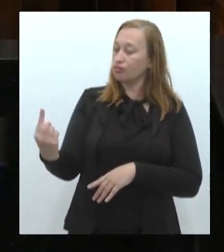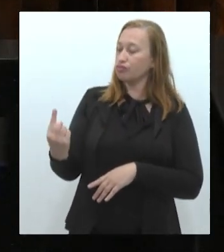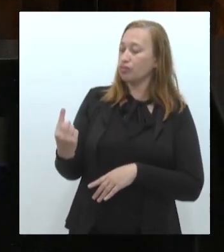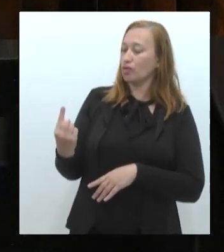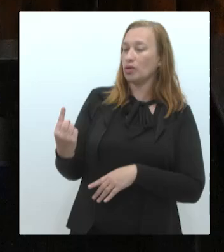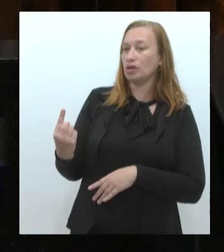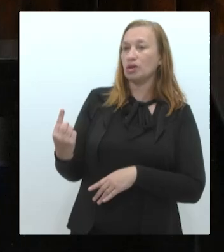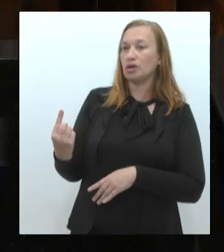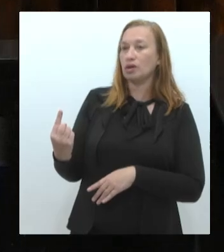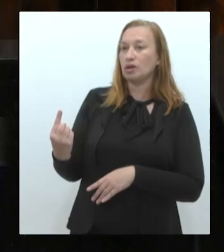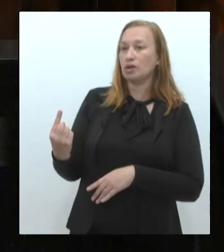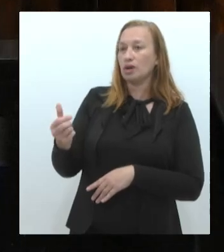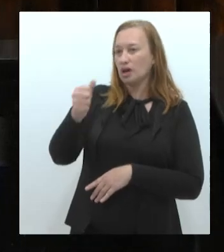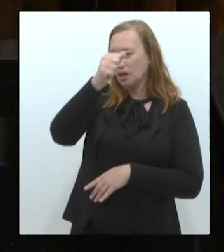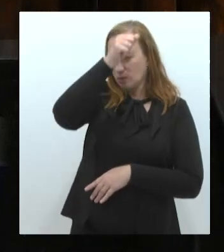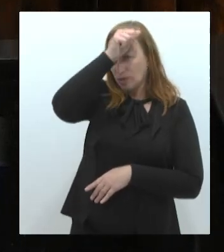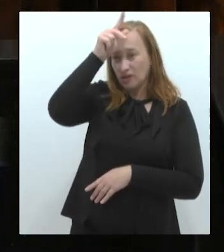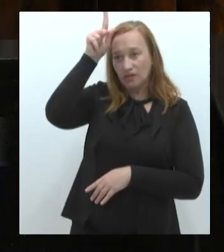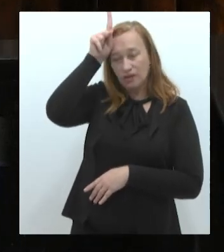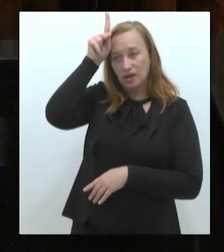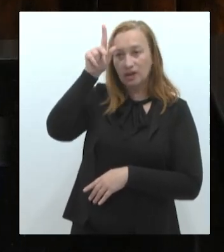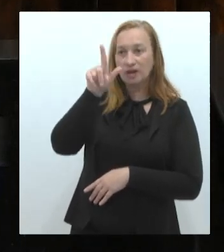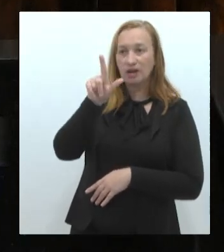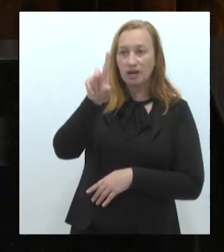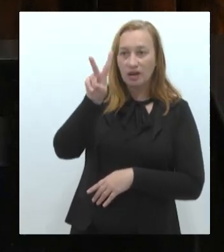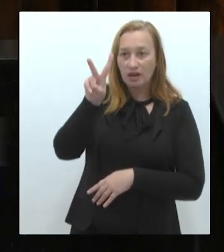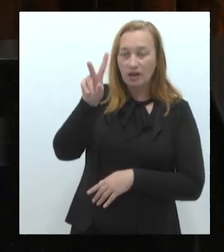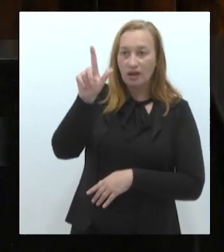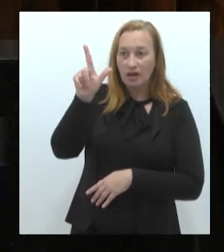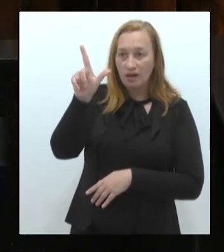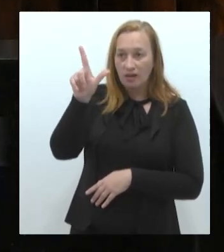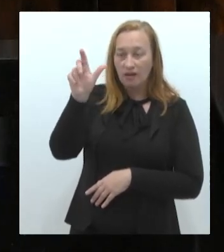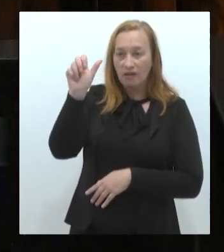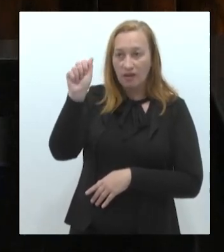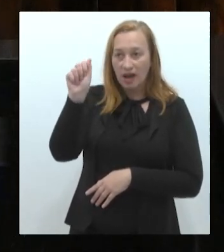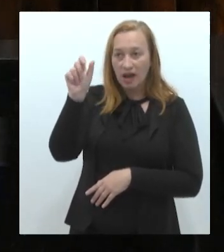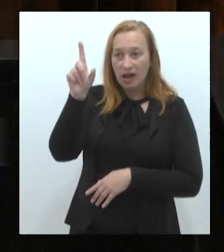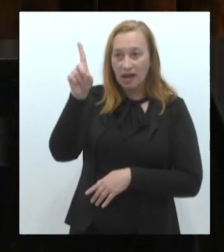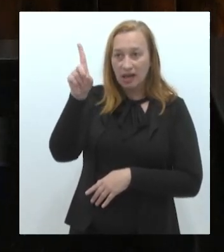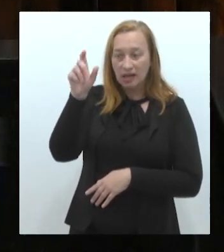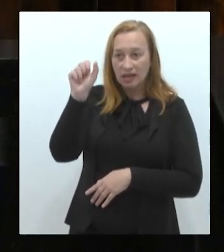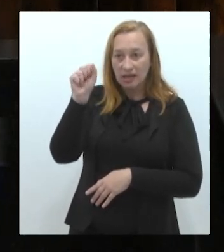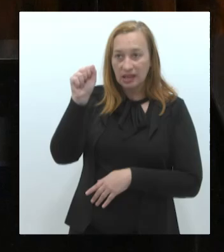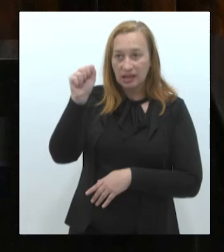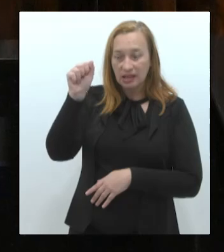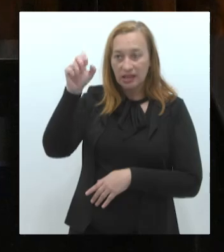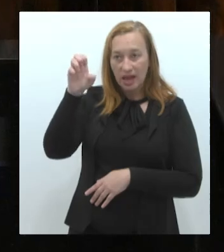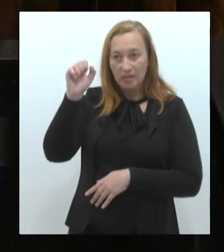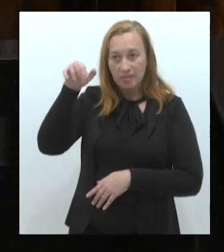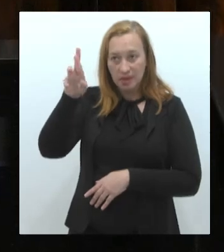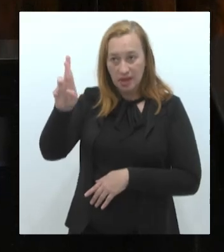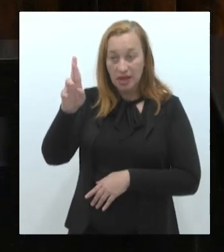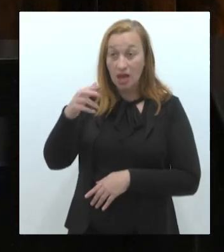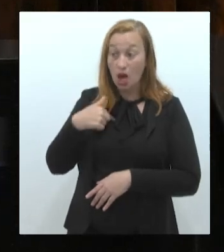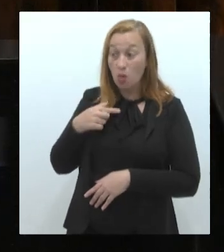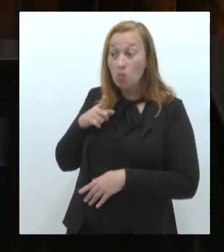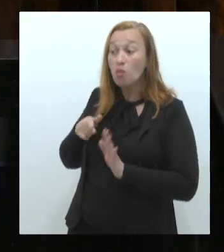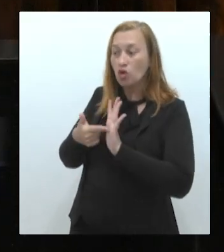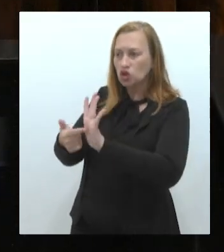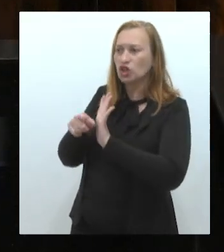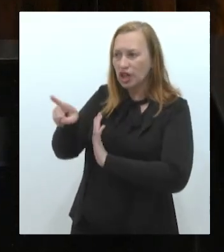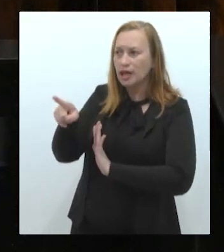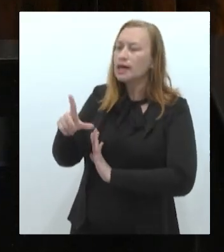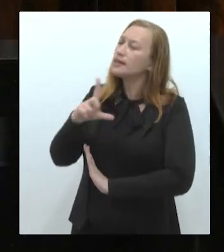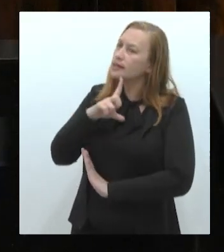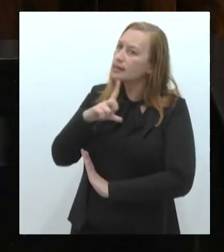direção era o prefeito Vladimir Mimadinho. E nessa ocasião eu apontei para o prefeito e falei, se